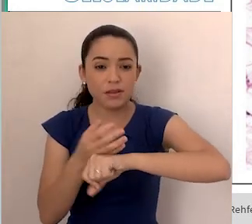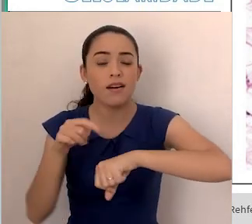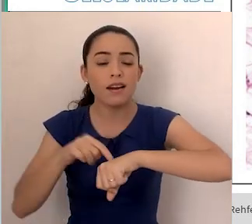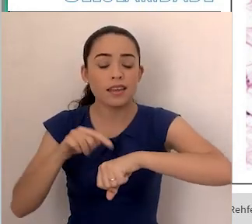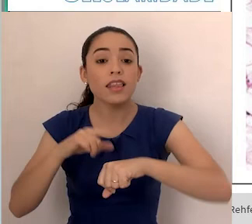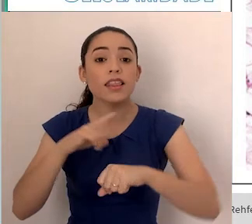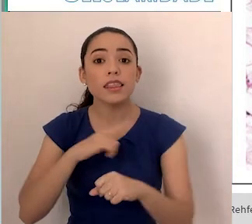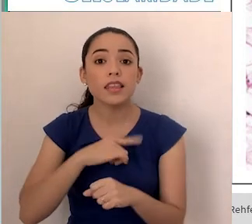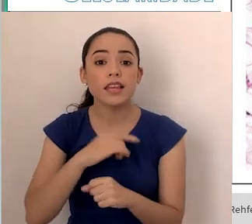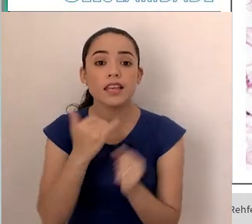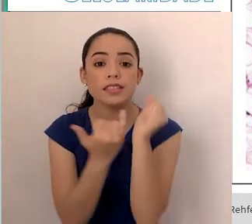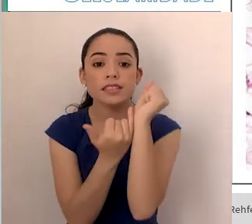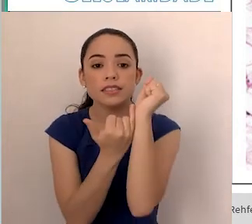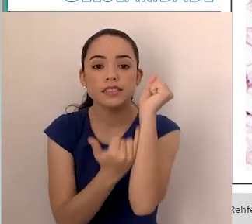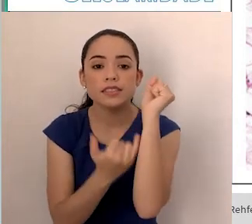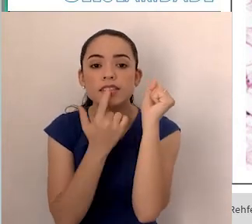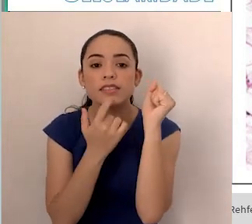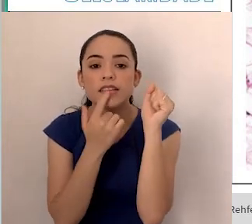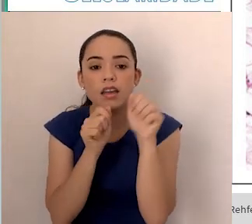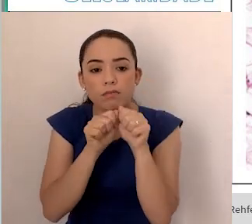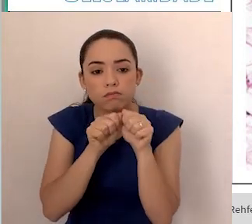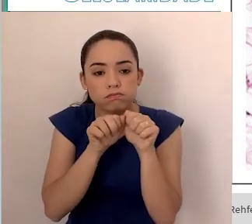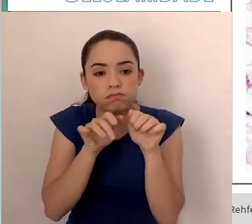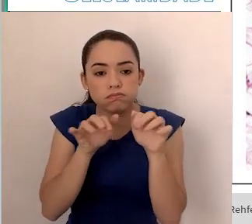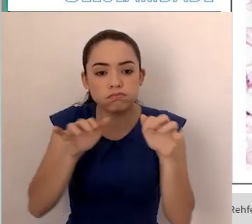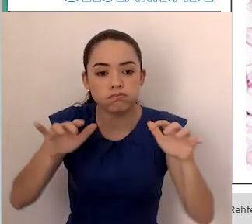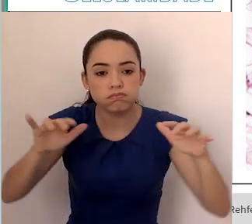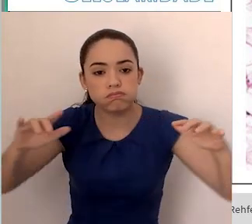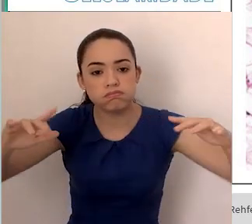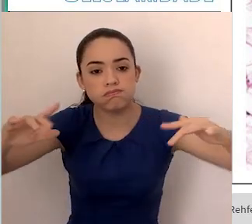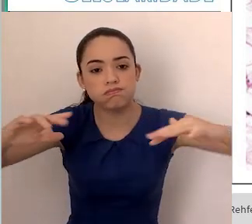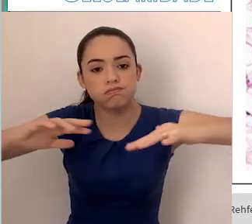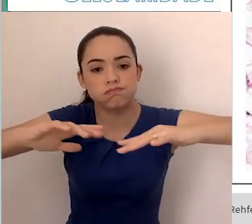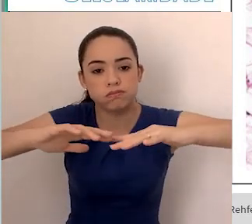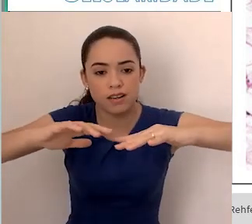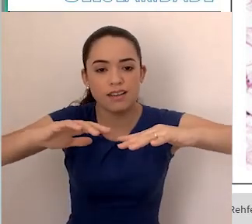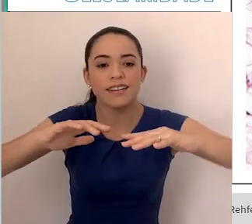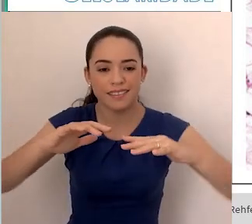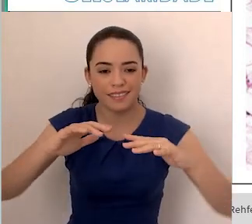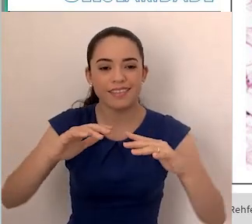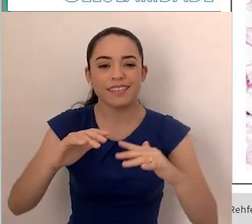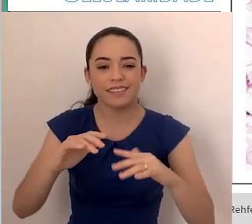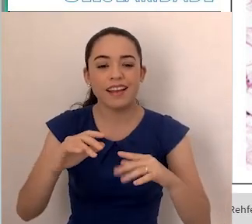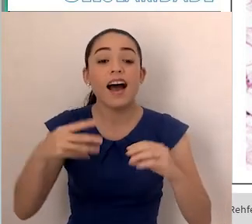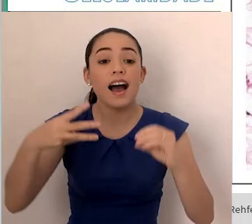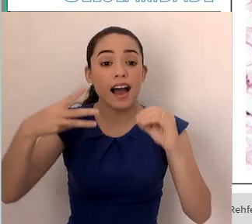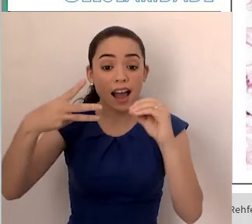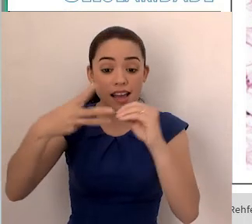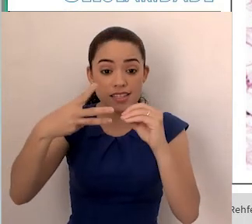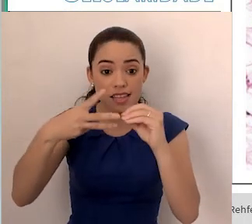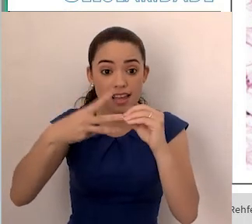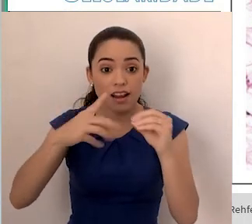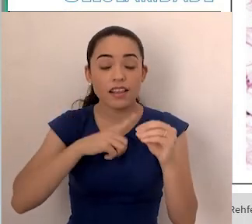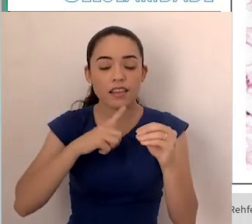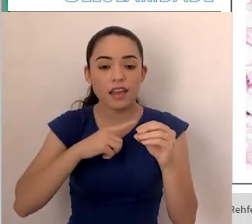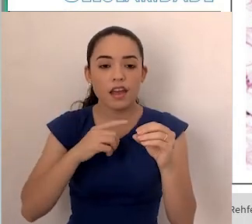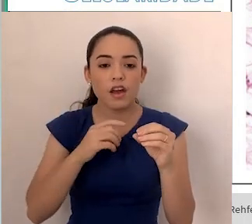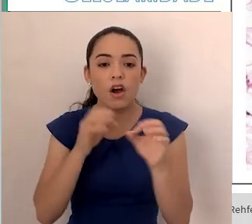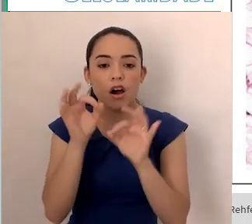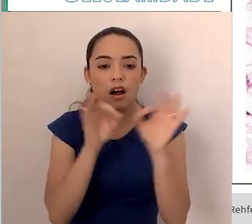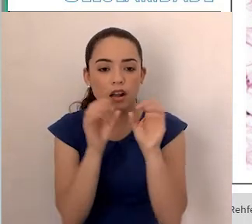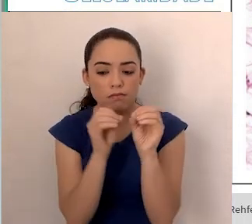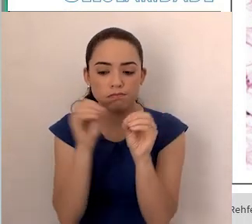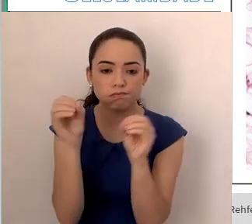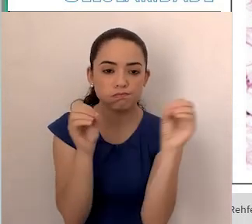adipócitos brancos esféricos desenvolvidos são bem vascularizados pelos vasos anatomicamente circundantes. As células